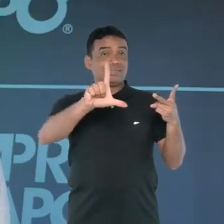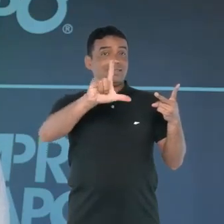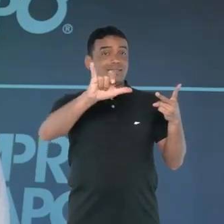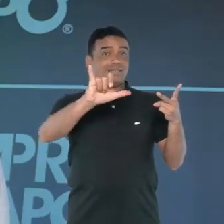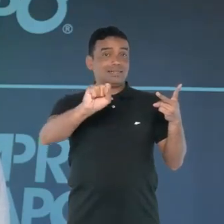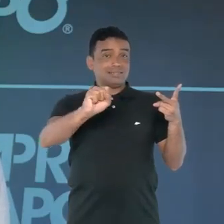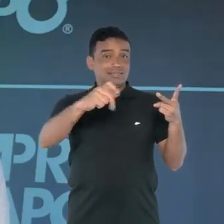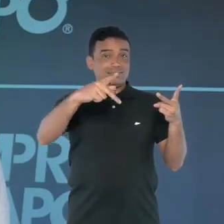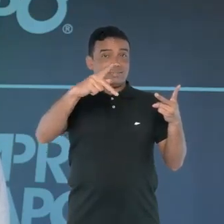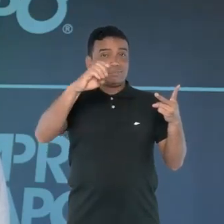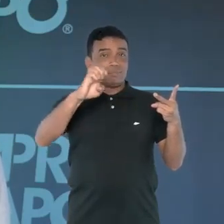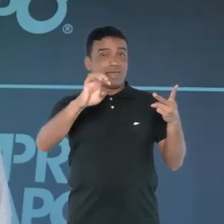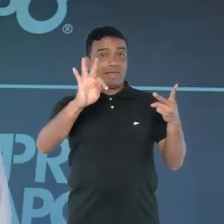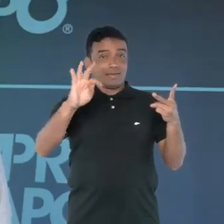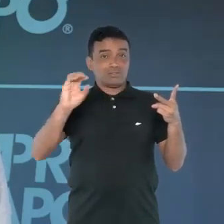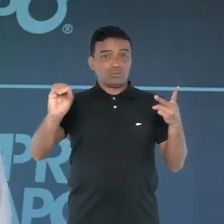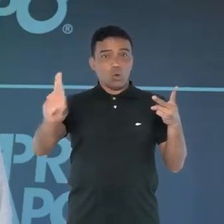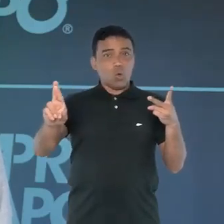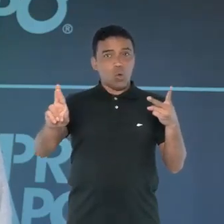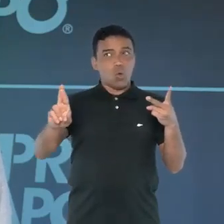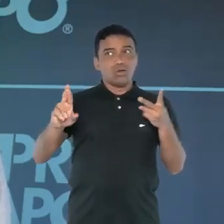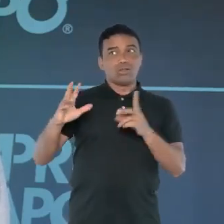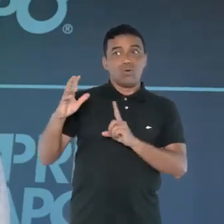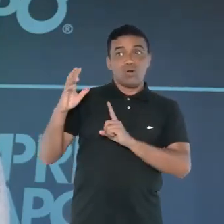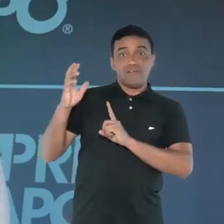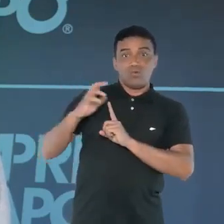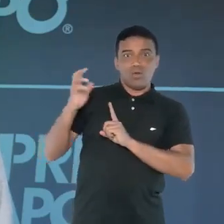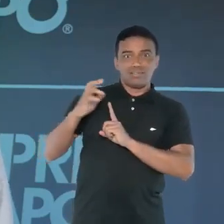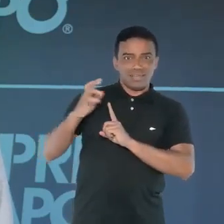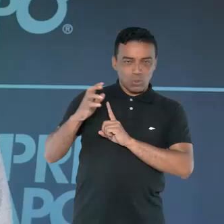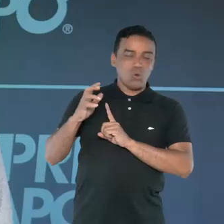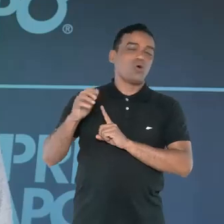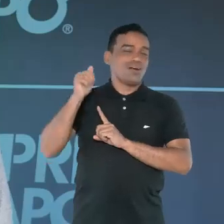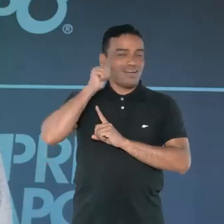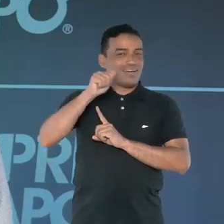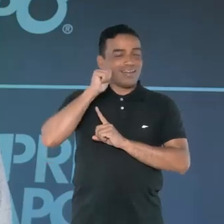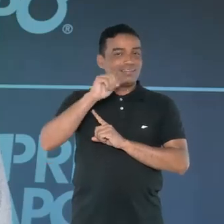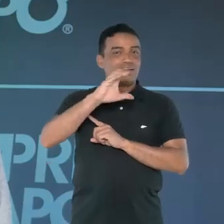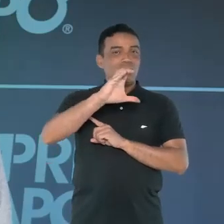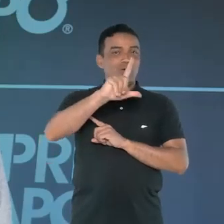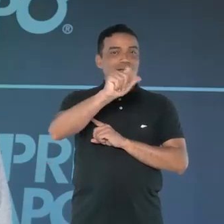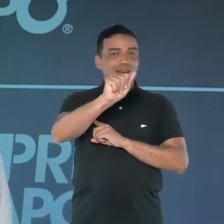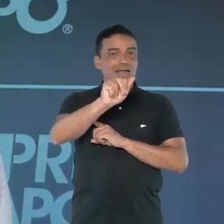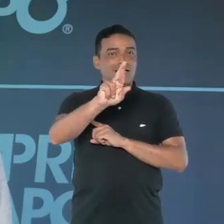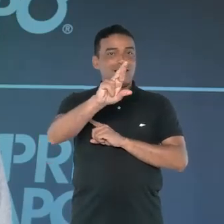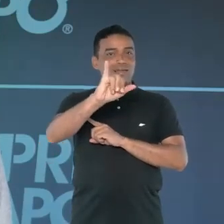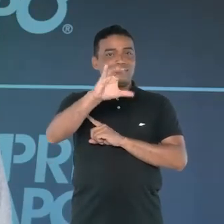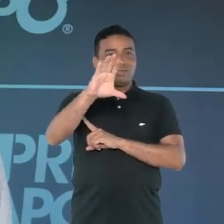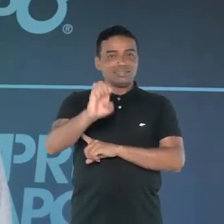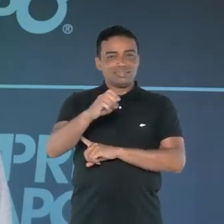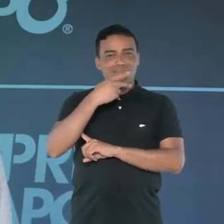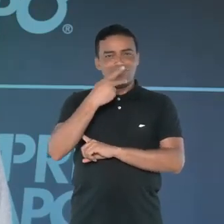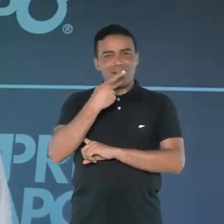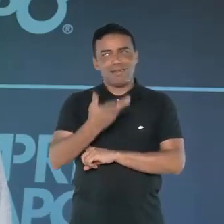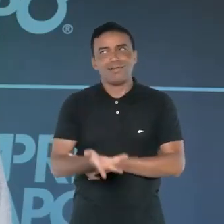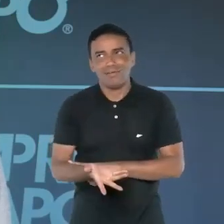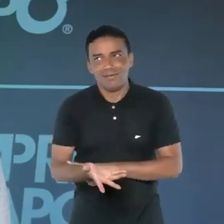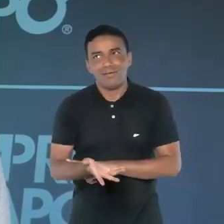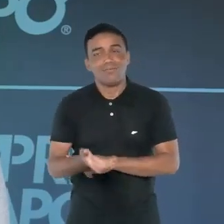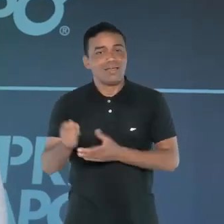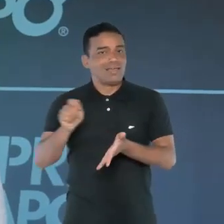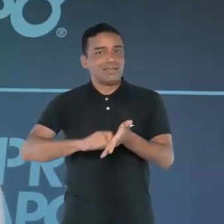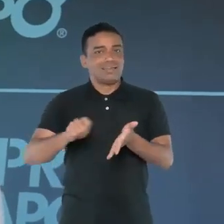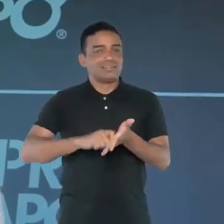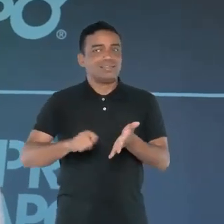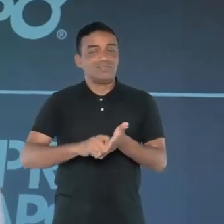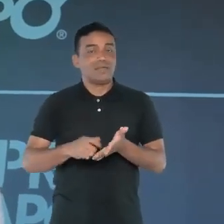na sua obra e uma grande influenciadora, talvez, na sua escrita. E a Clarice dizia que ela escrevia